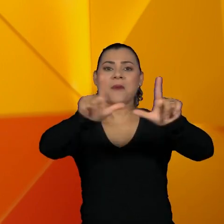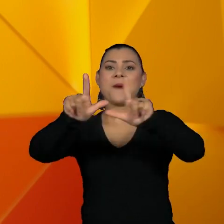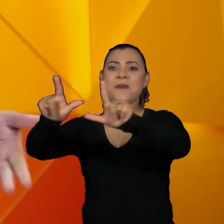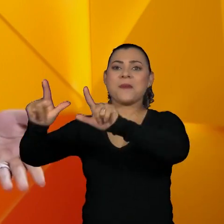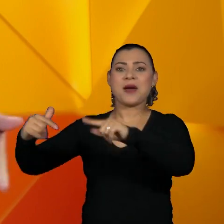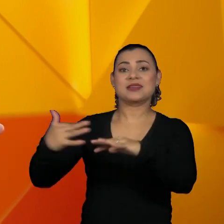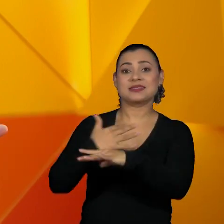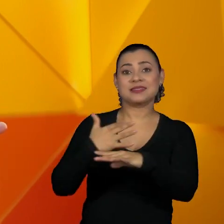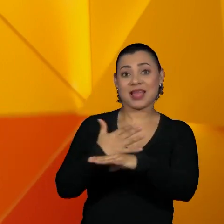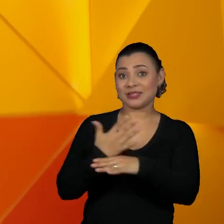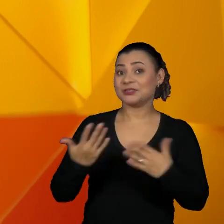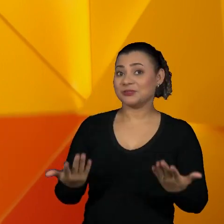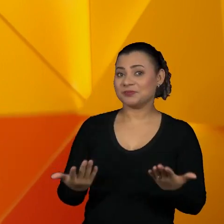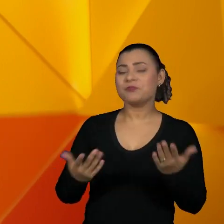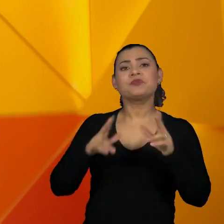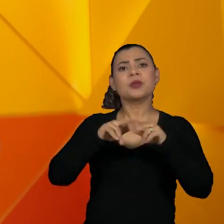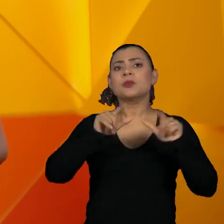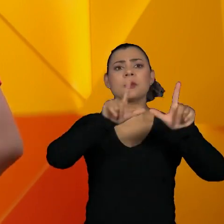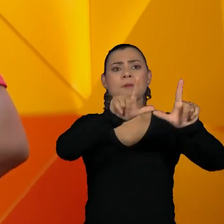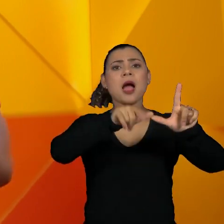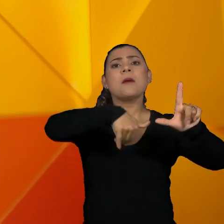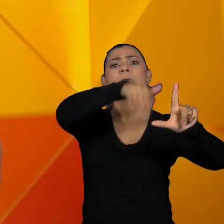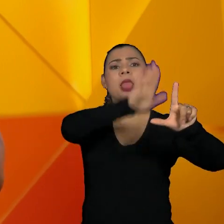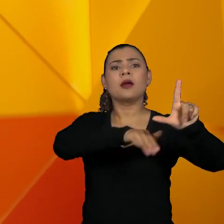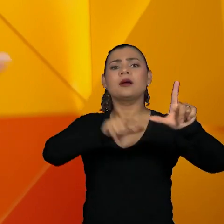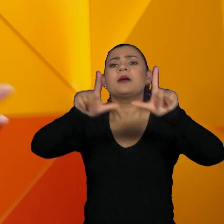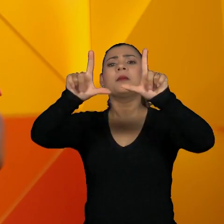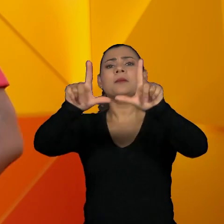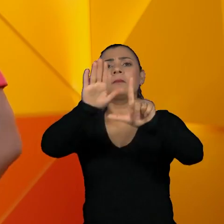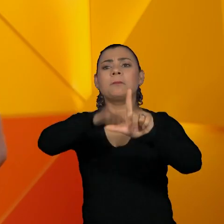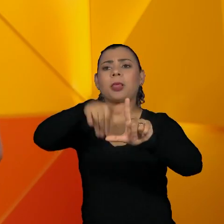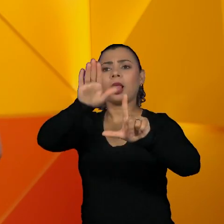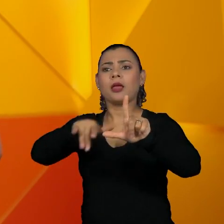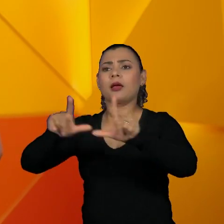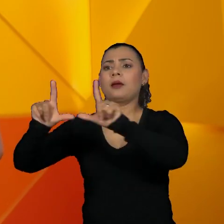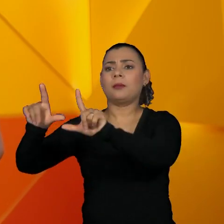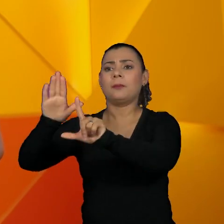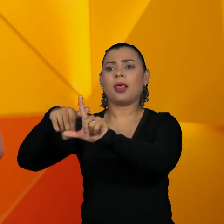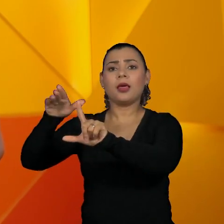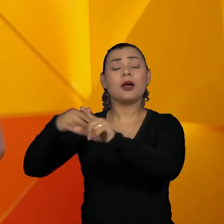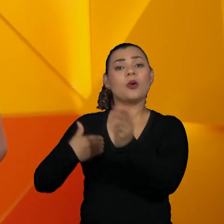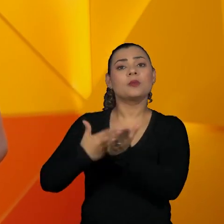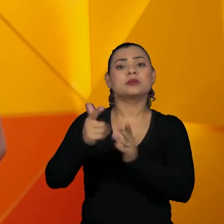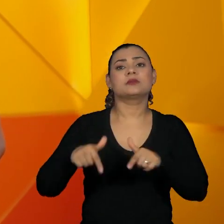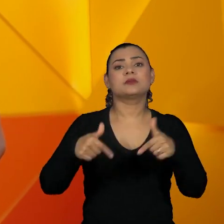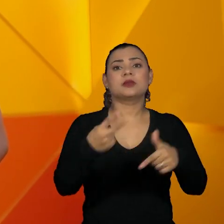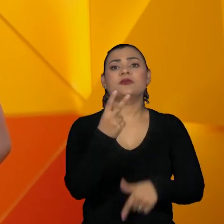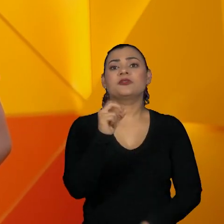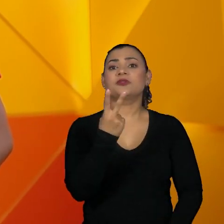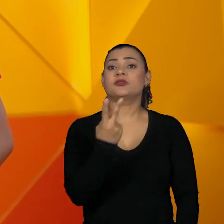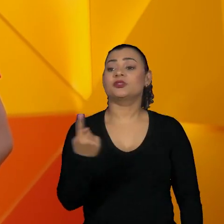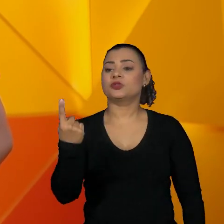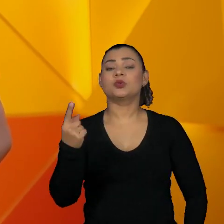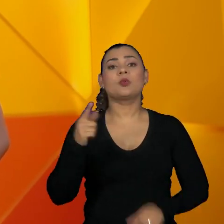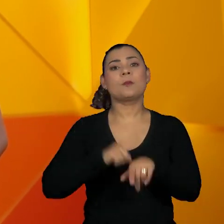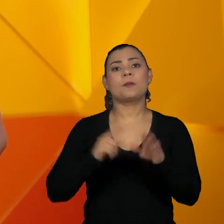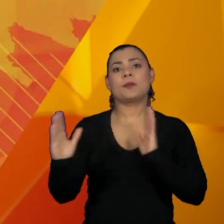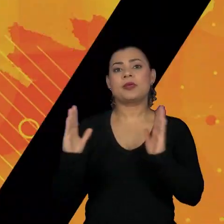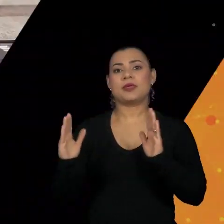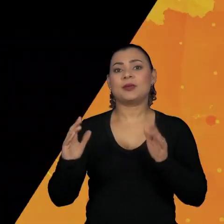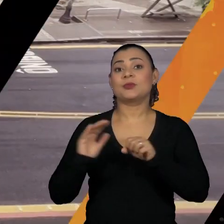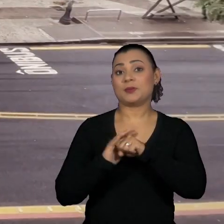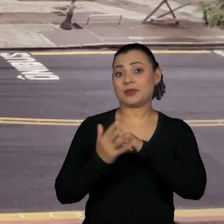cartazes lambe-lambe. Elas se apresentam como coletiva e começaram a atuar em 2021, ali durante a pandemia.